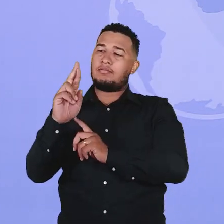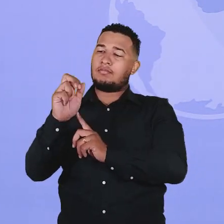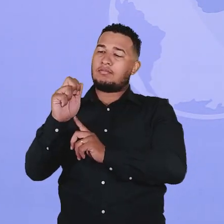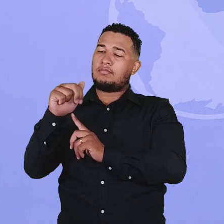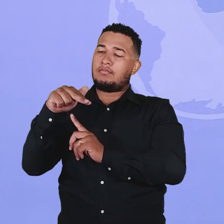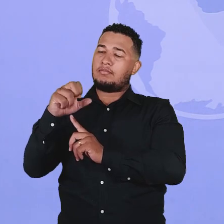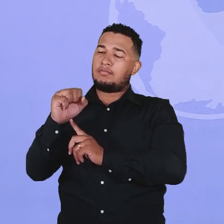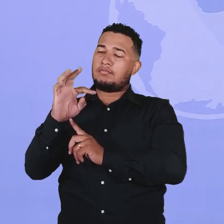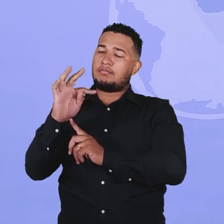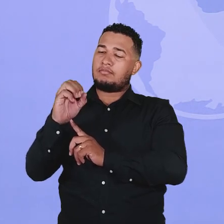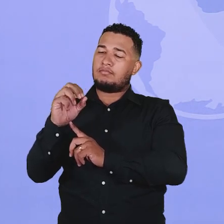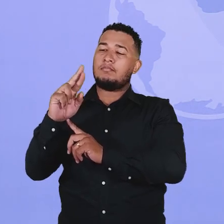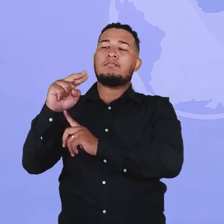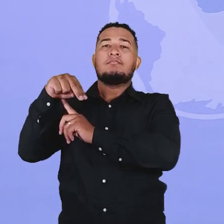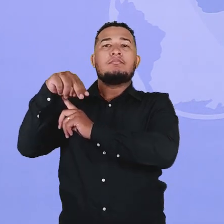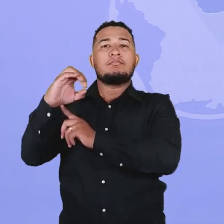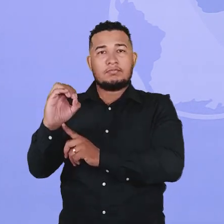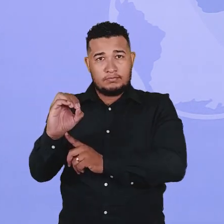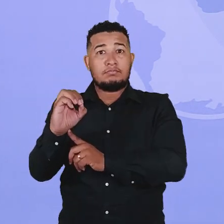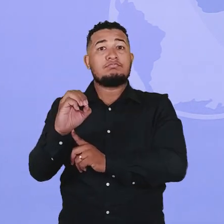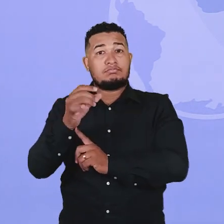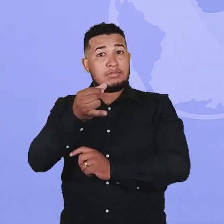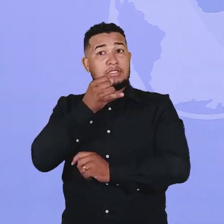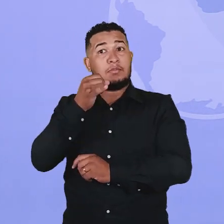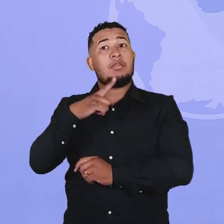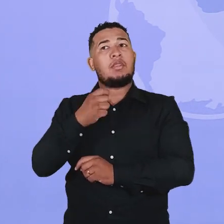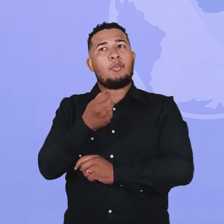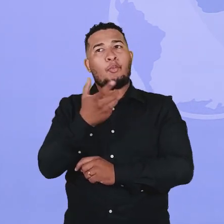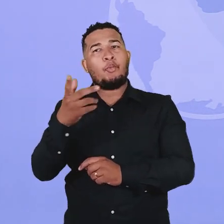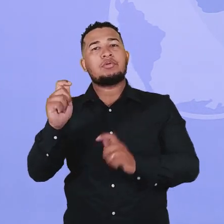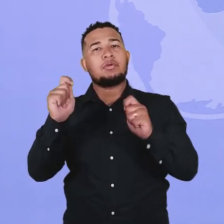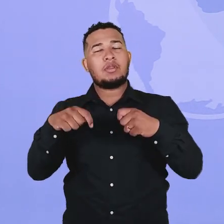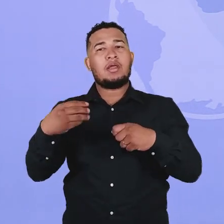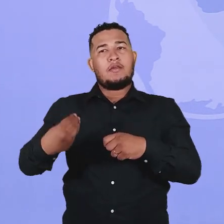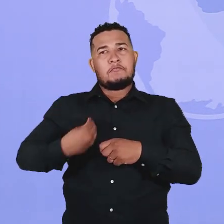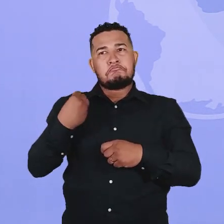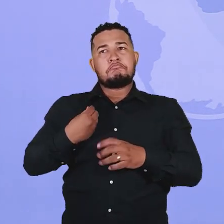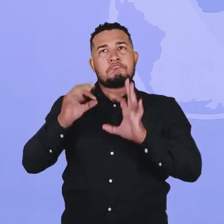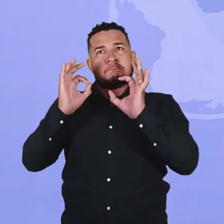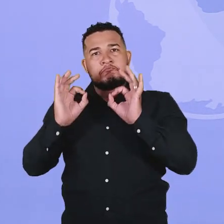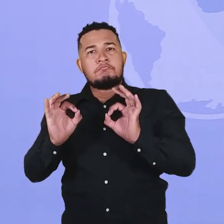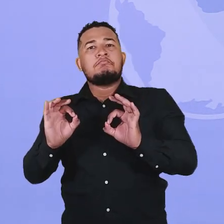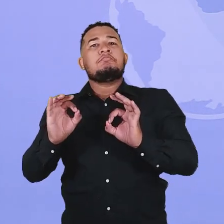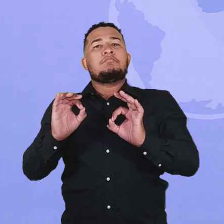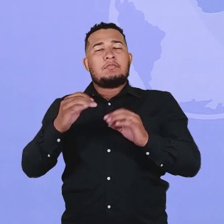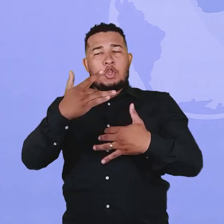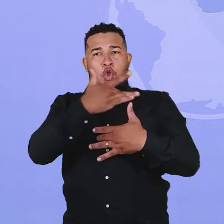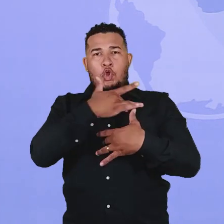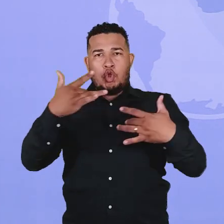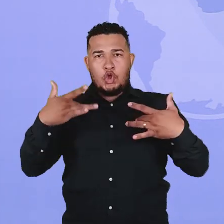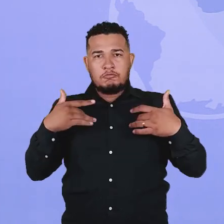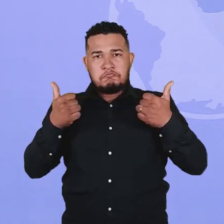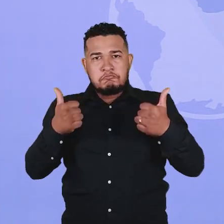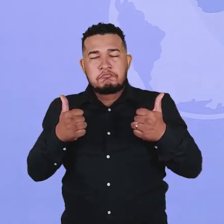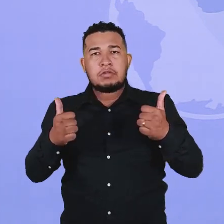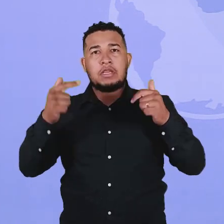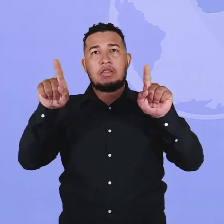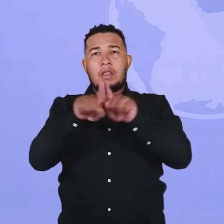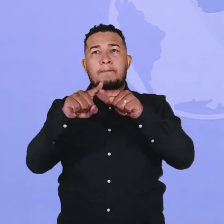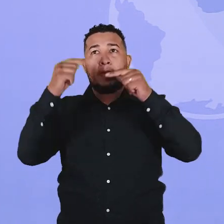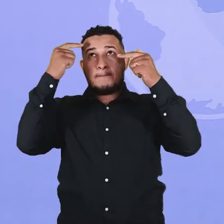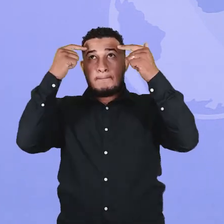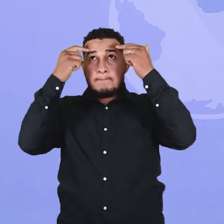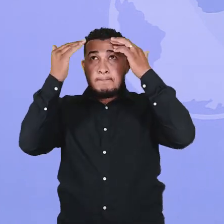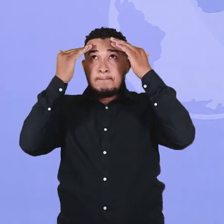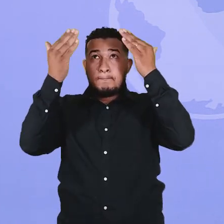alimentar. Então, quando nós falamos de qualidade de vida, que fala do bem-estar físico, psicológico, das nossas relações, então, muitas vezes, quando